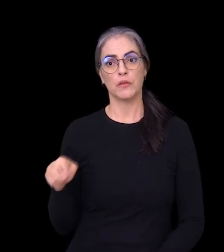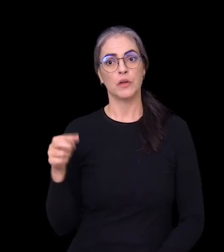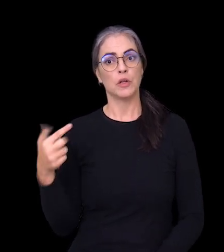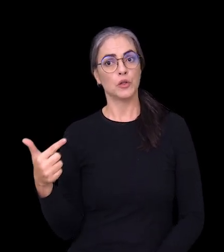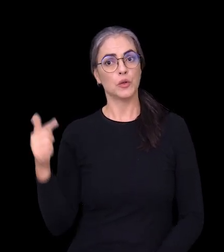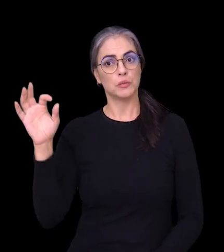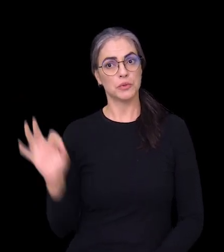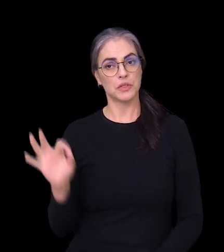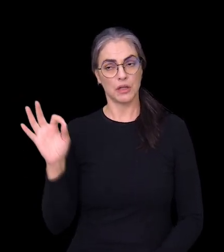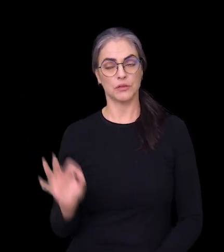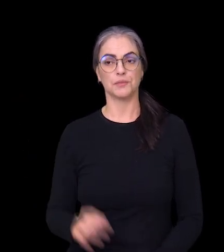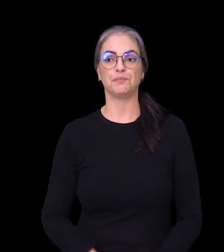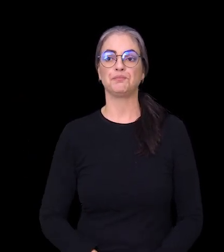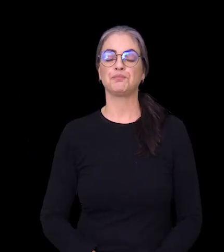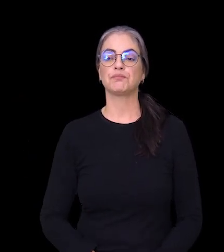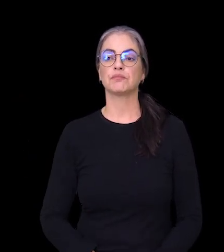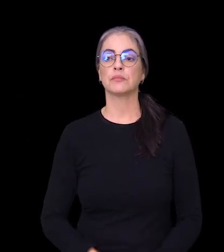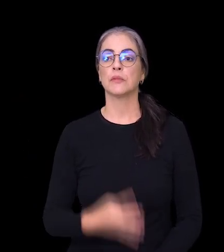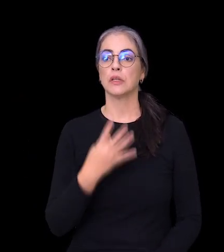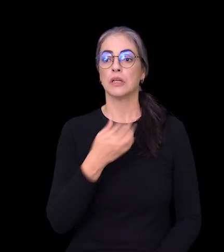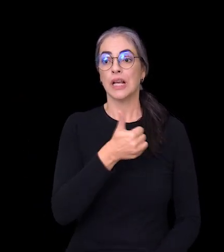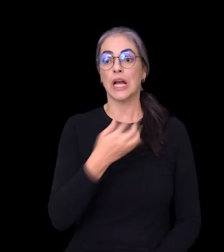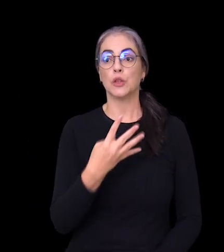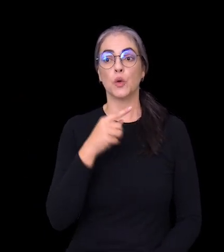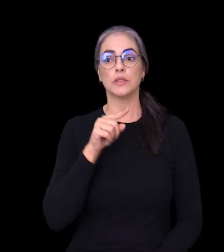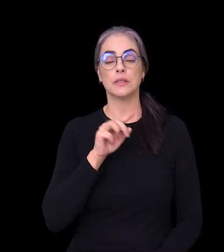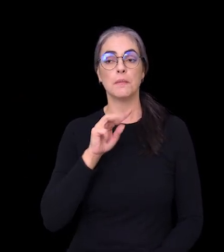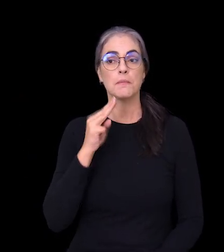51,2%, e